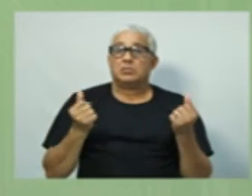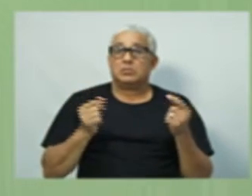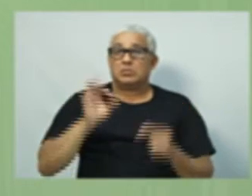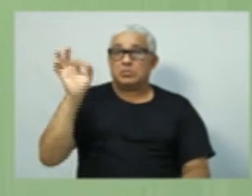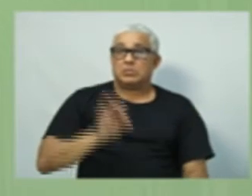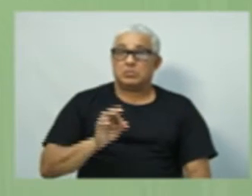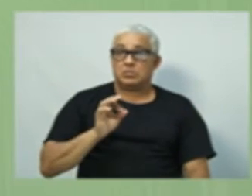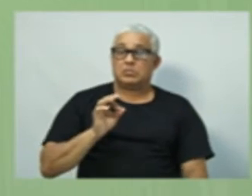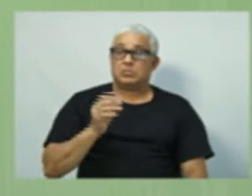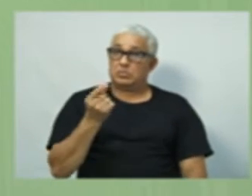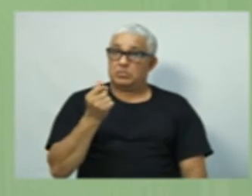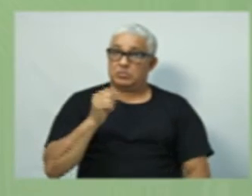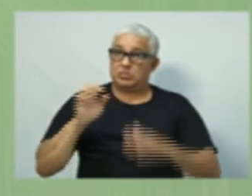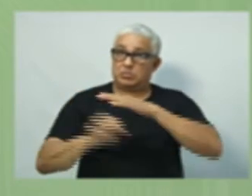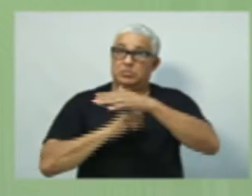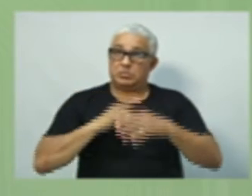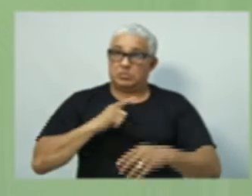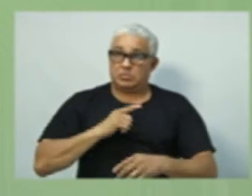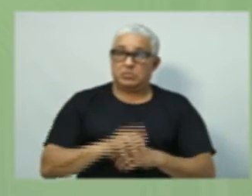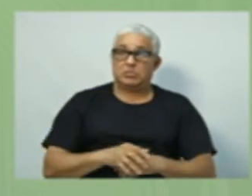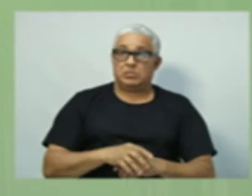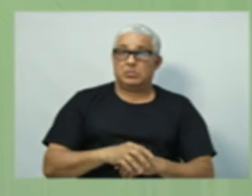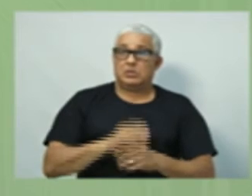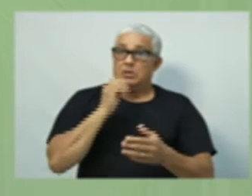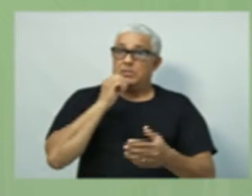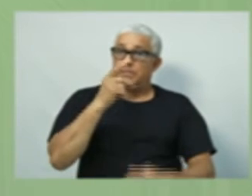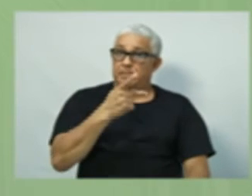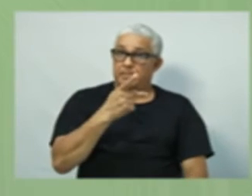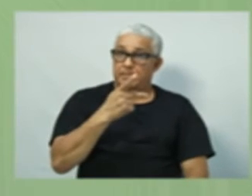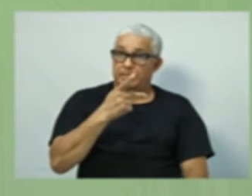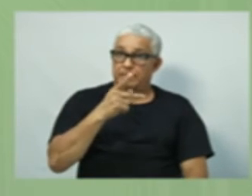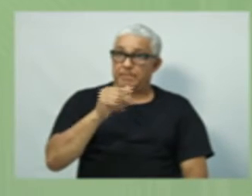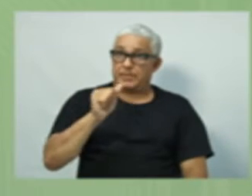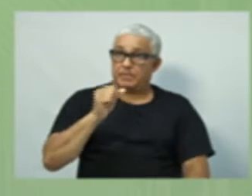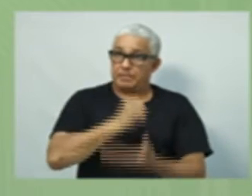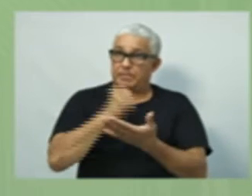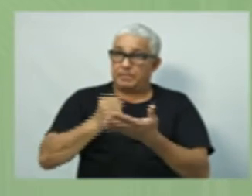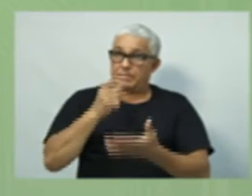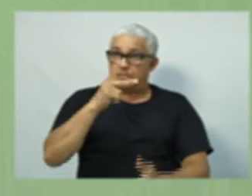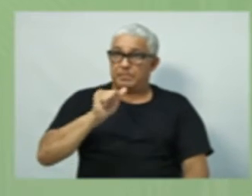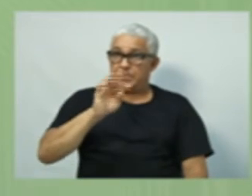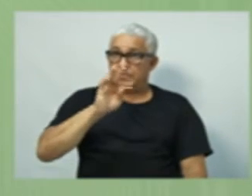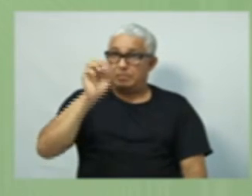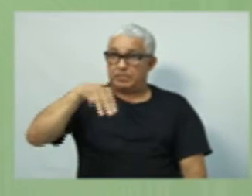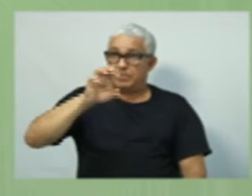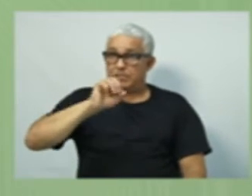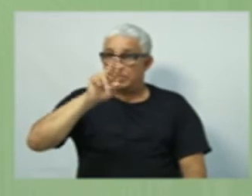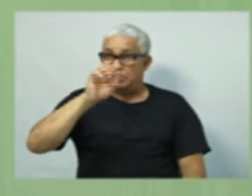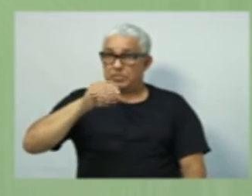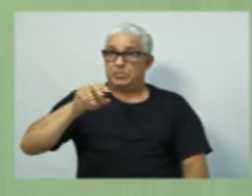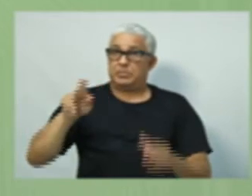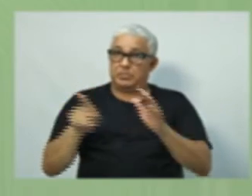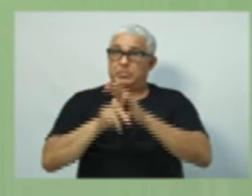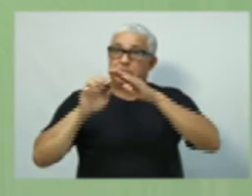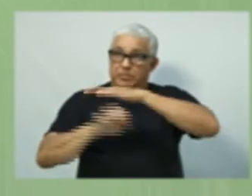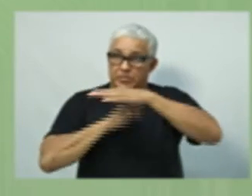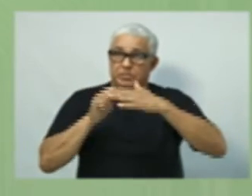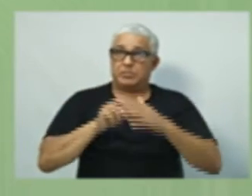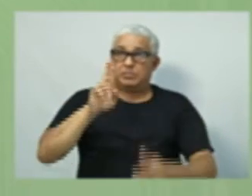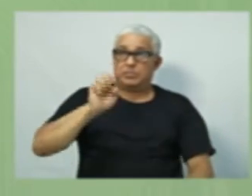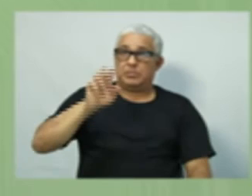considerando os dados do patrimônio da empresa do patrimônio da empresa nesse sentido os índices de rentabilidade